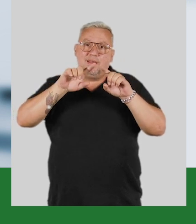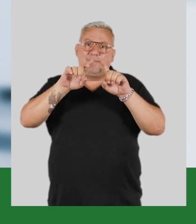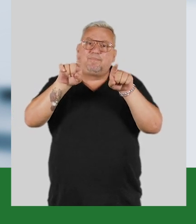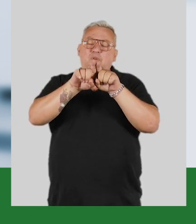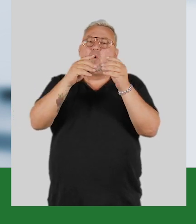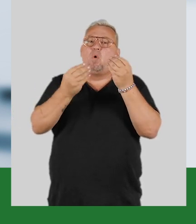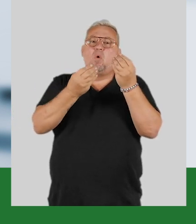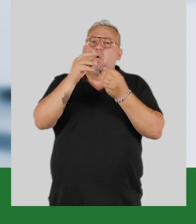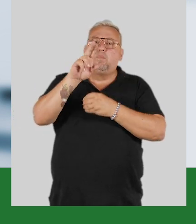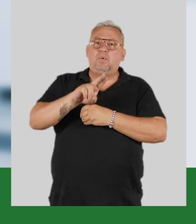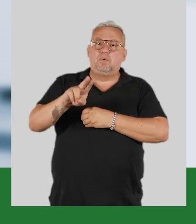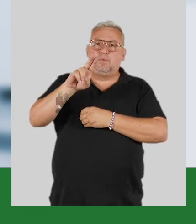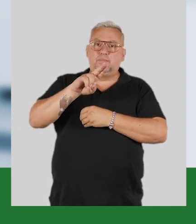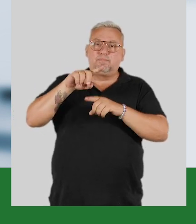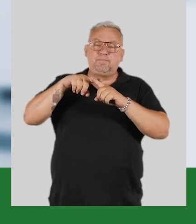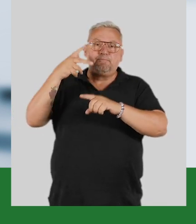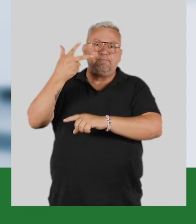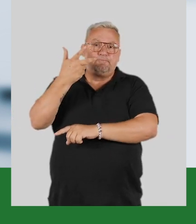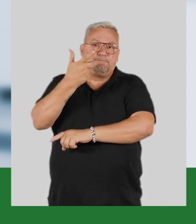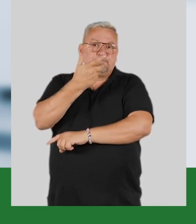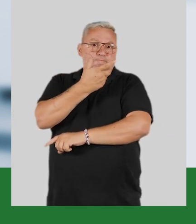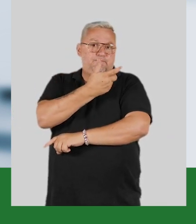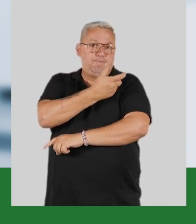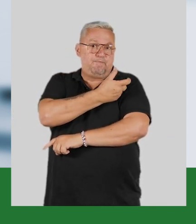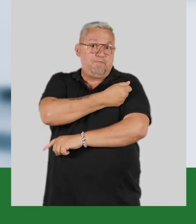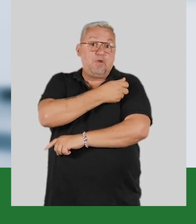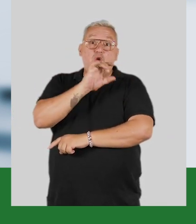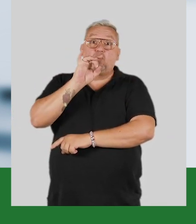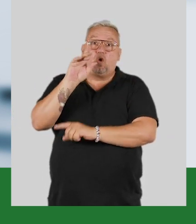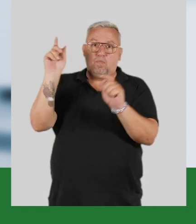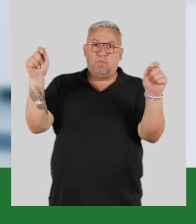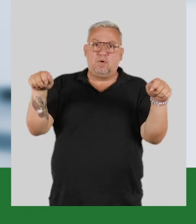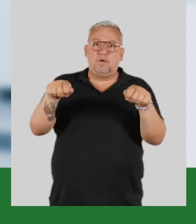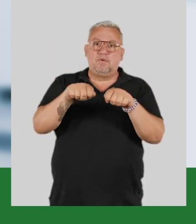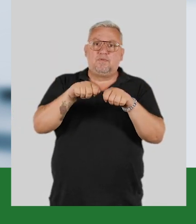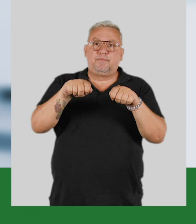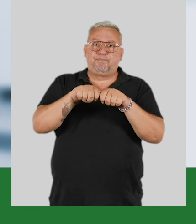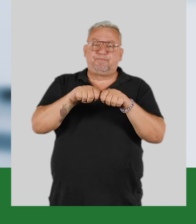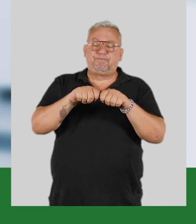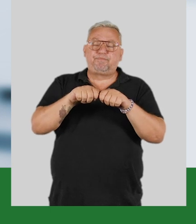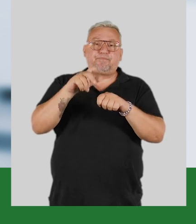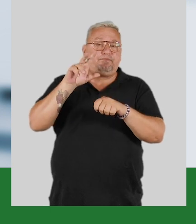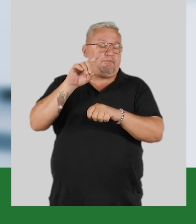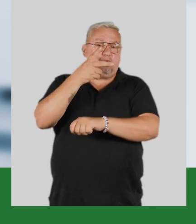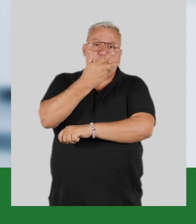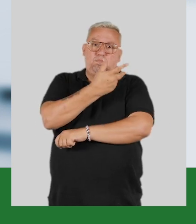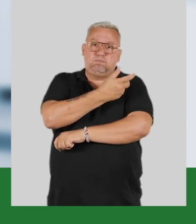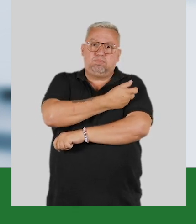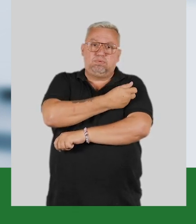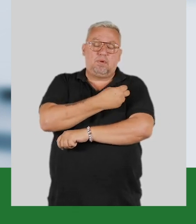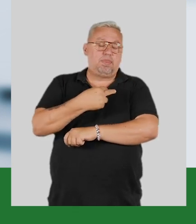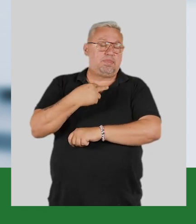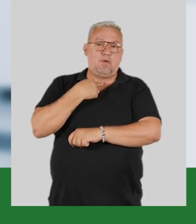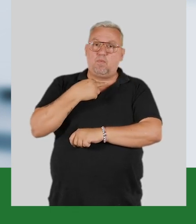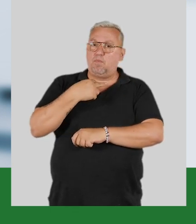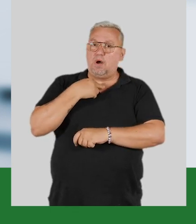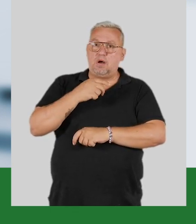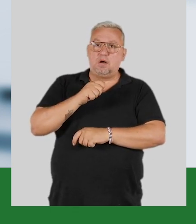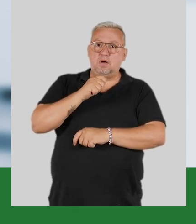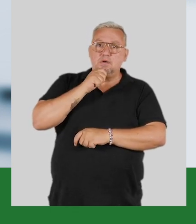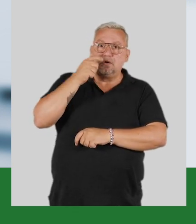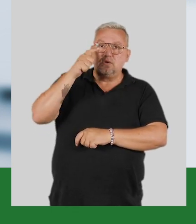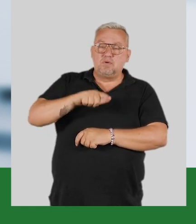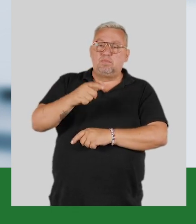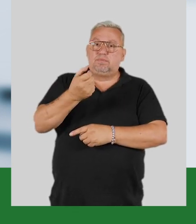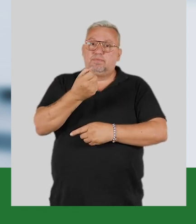de administração é intramuscular e ela só pode ser feita por essa via, ela não pode ainda ser feita em outras